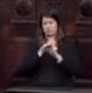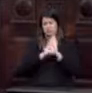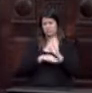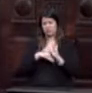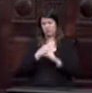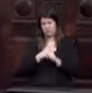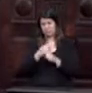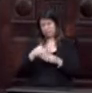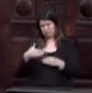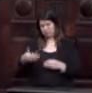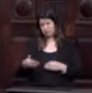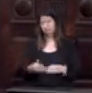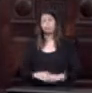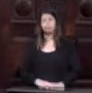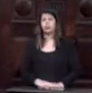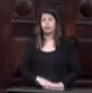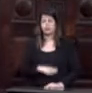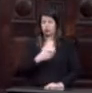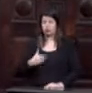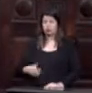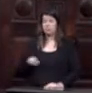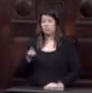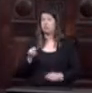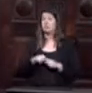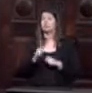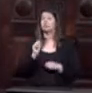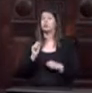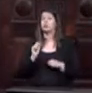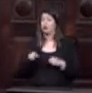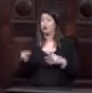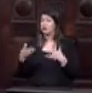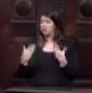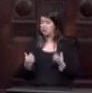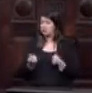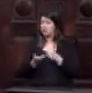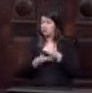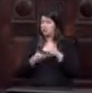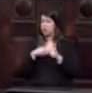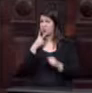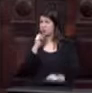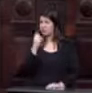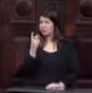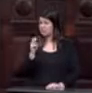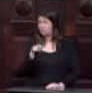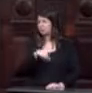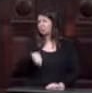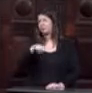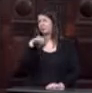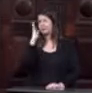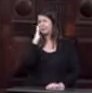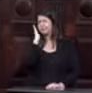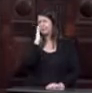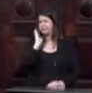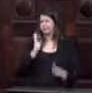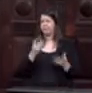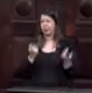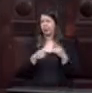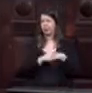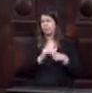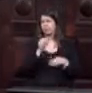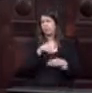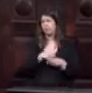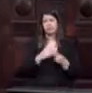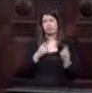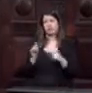demais poderes. O que o governo está fazendo, aceitando a base de 2015, que nós sabemos, e votamos contrário às contas do governo por